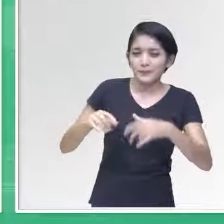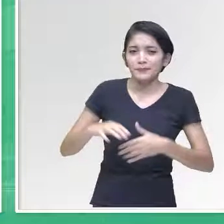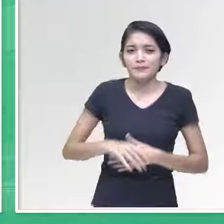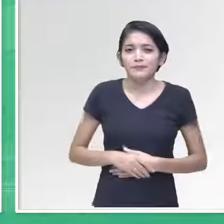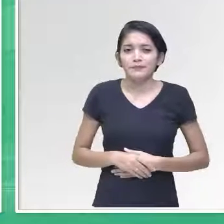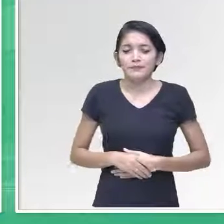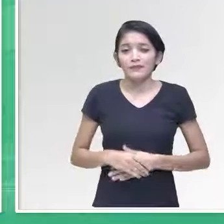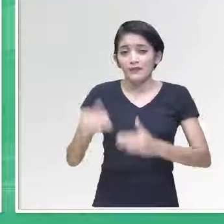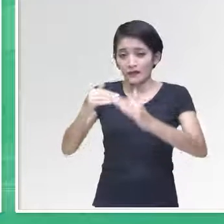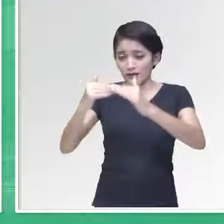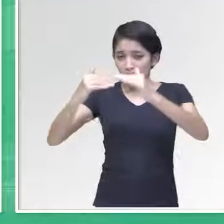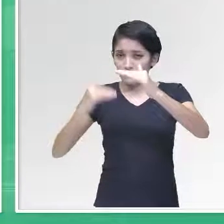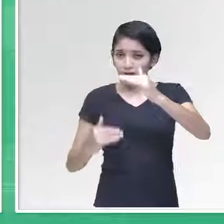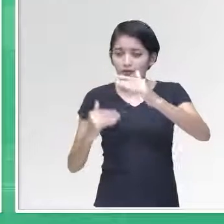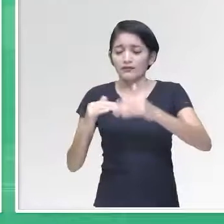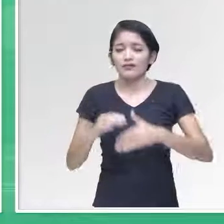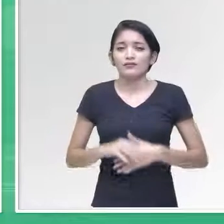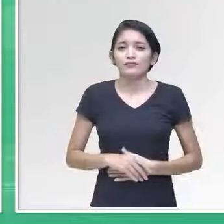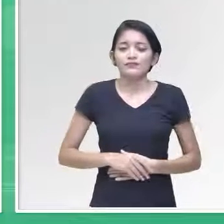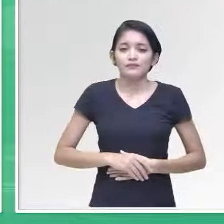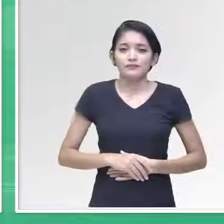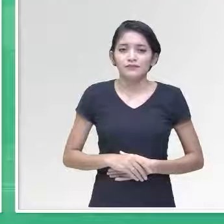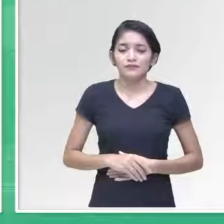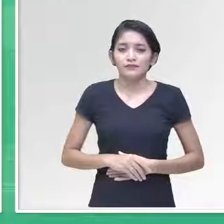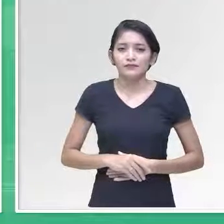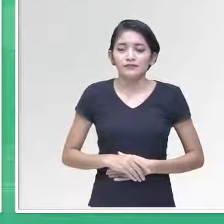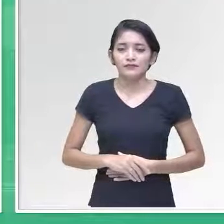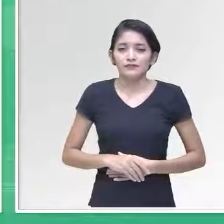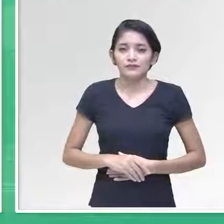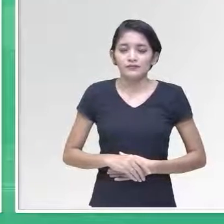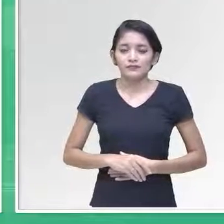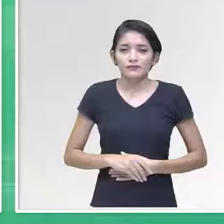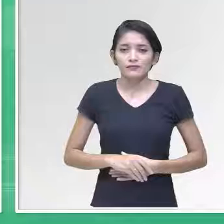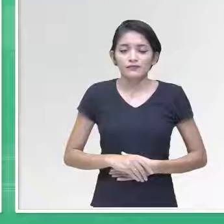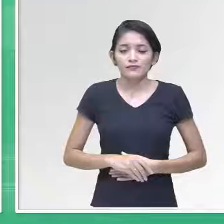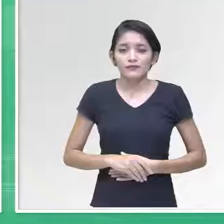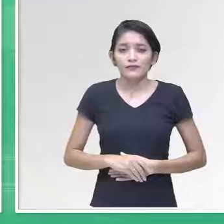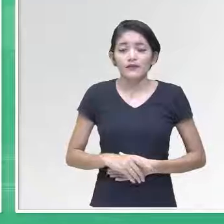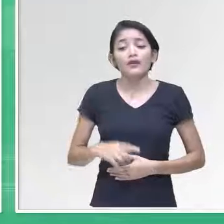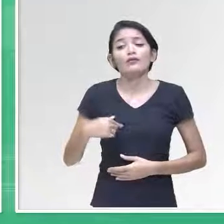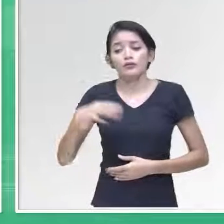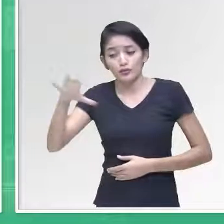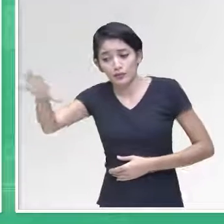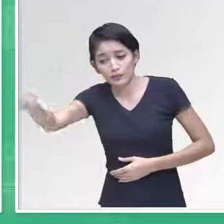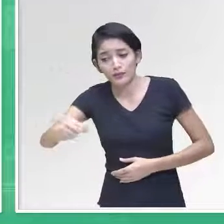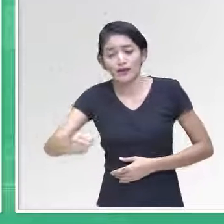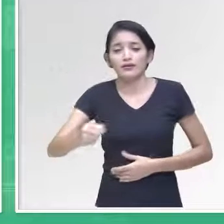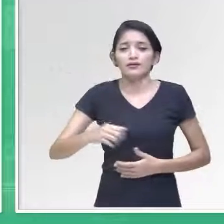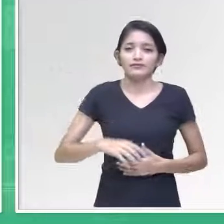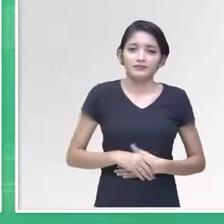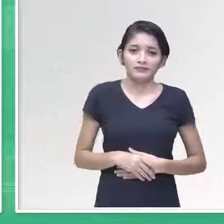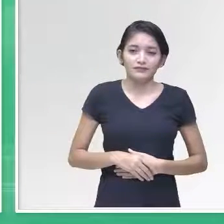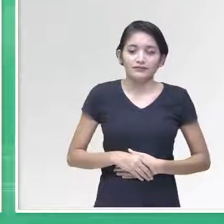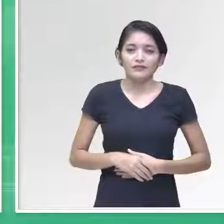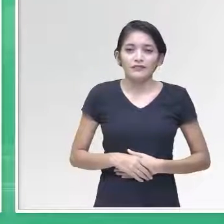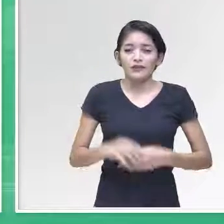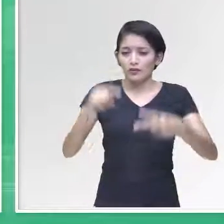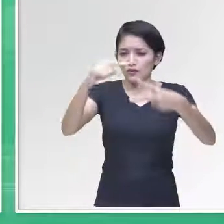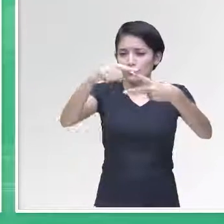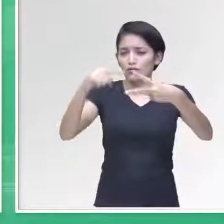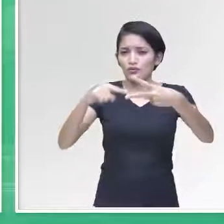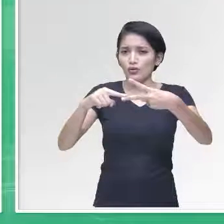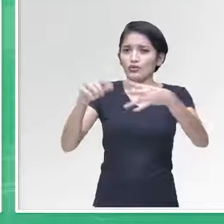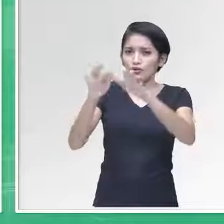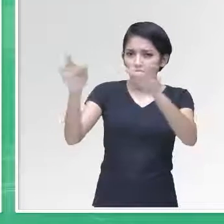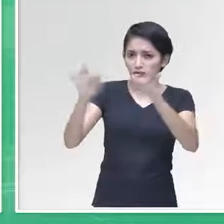we were caught up, isso. E nós fomos lá apanhá-los, buscá-los, certo? Então são duas situações aí